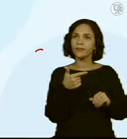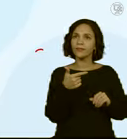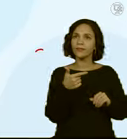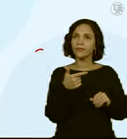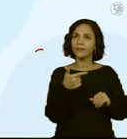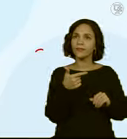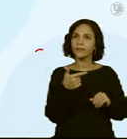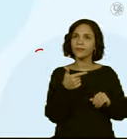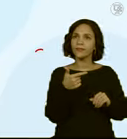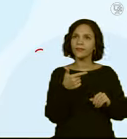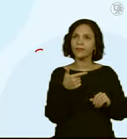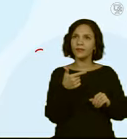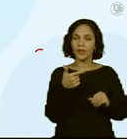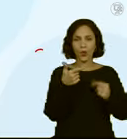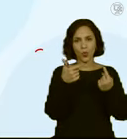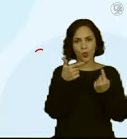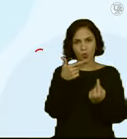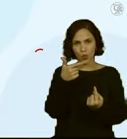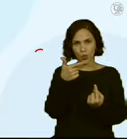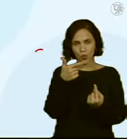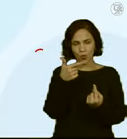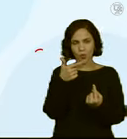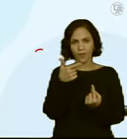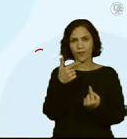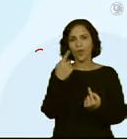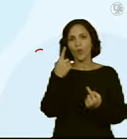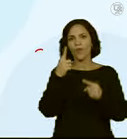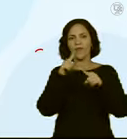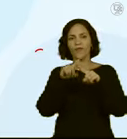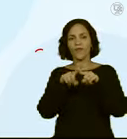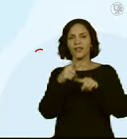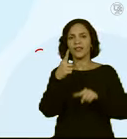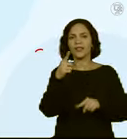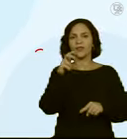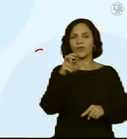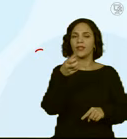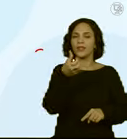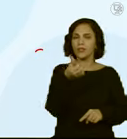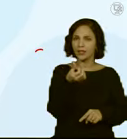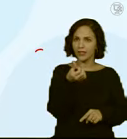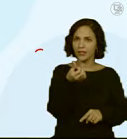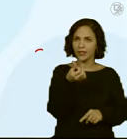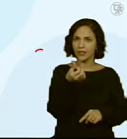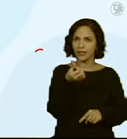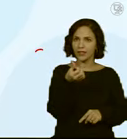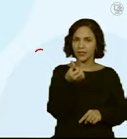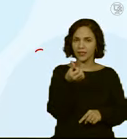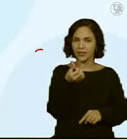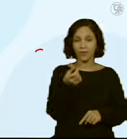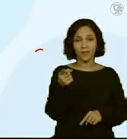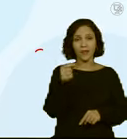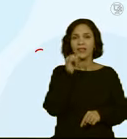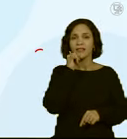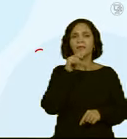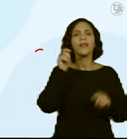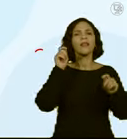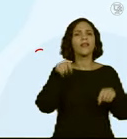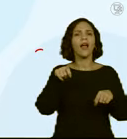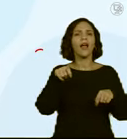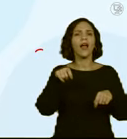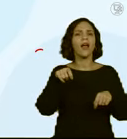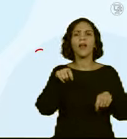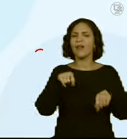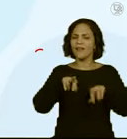a acrescentar um aqui que um vez 156 e aqui a gente pode ir